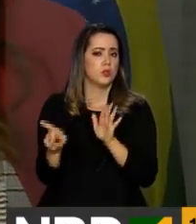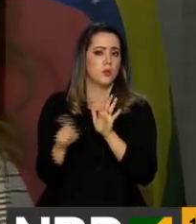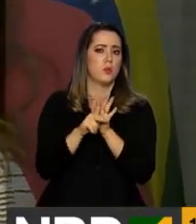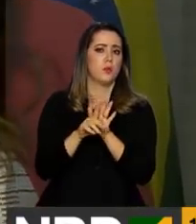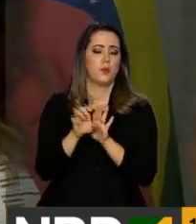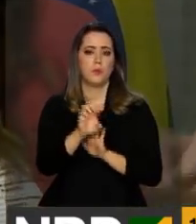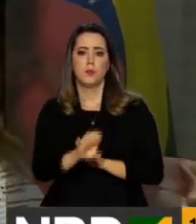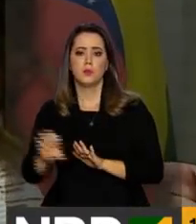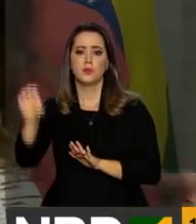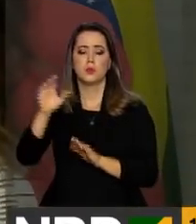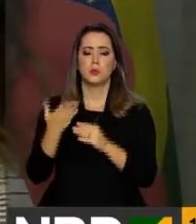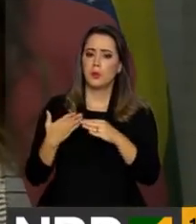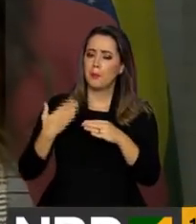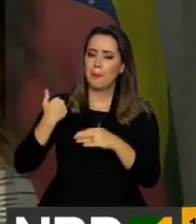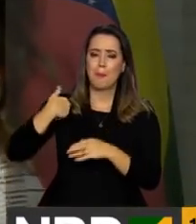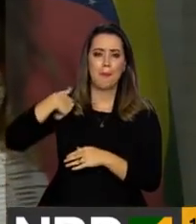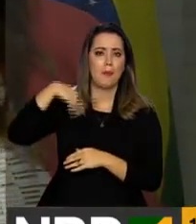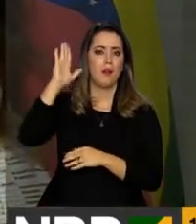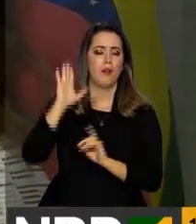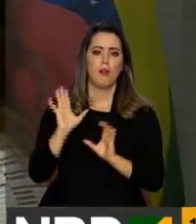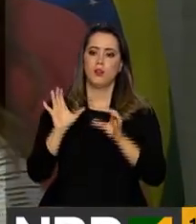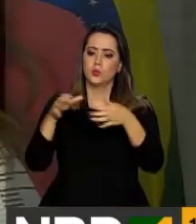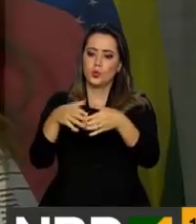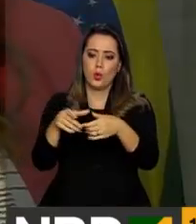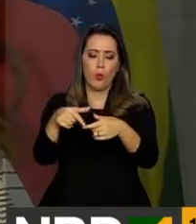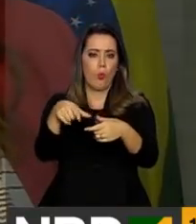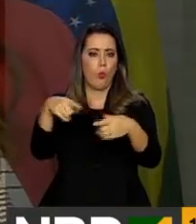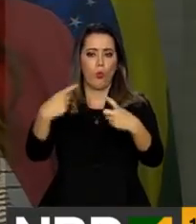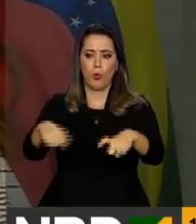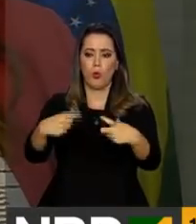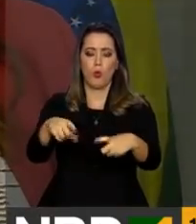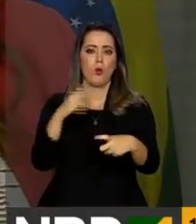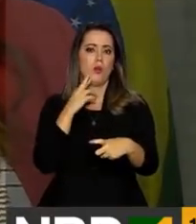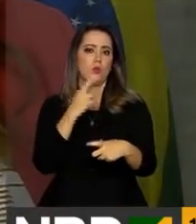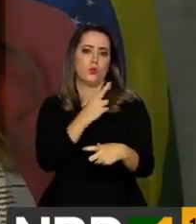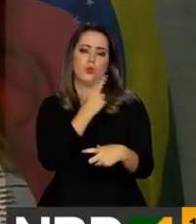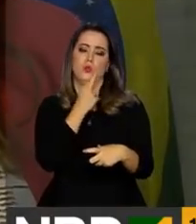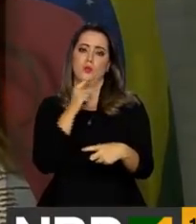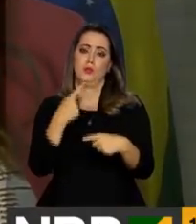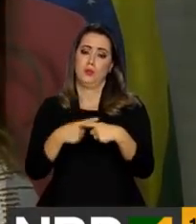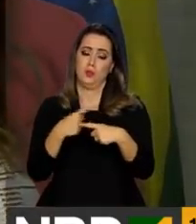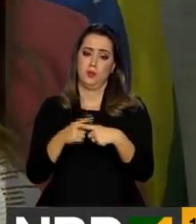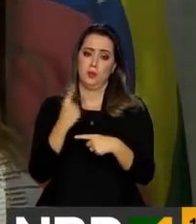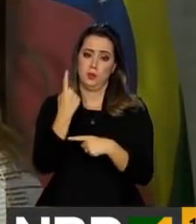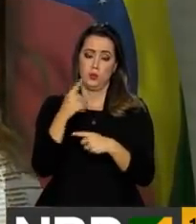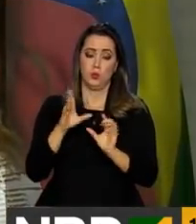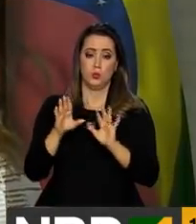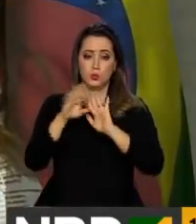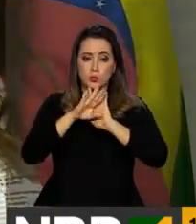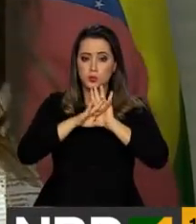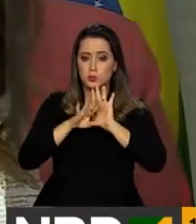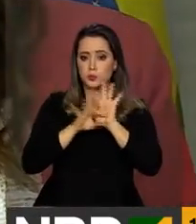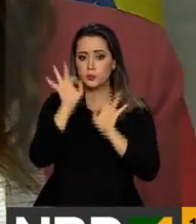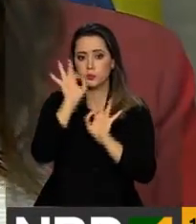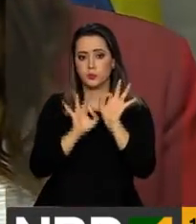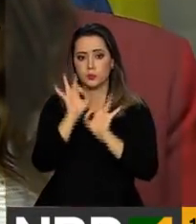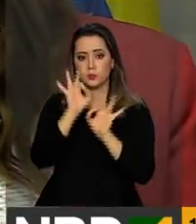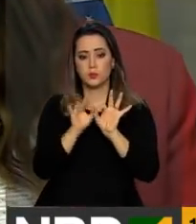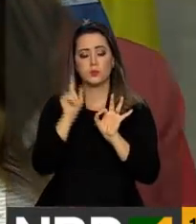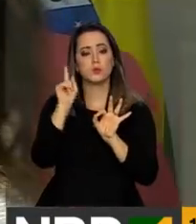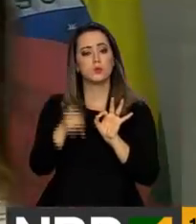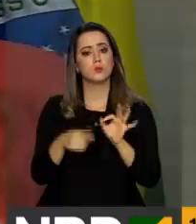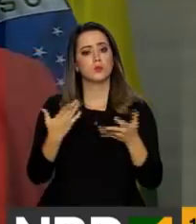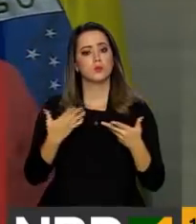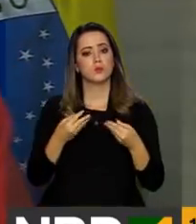é uma questão que pode ultrapassar os limites territoriais do estado, já que um dos planos fundamentais é exatamente